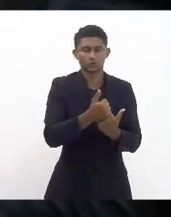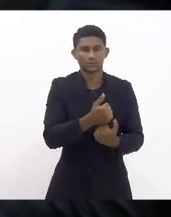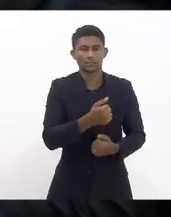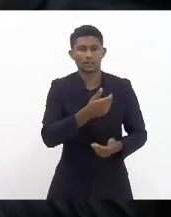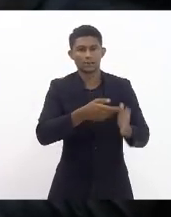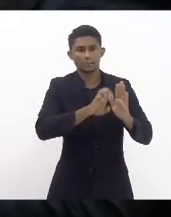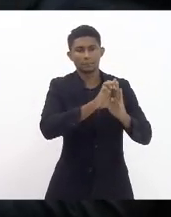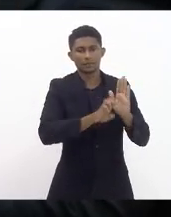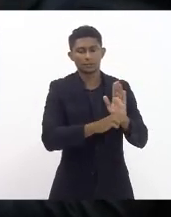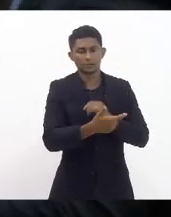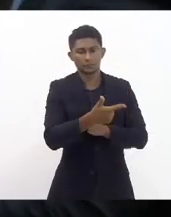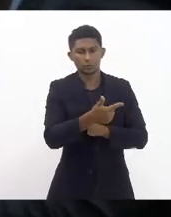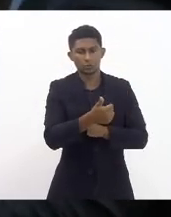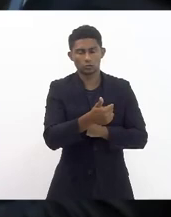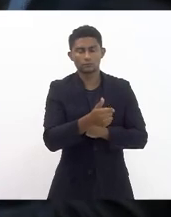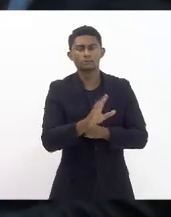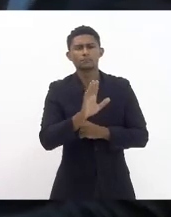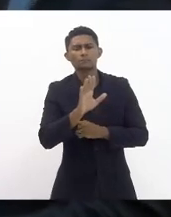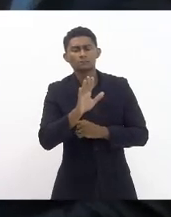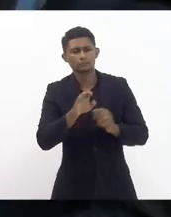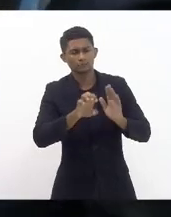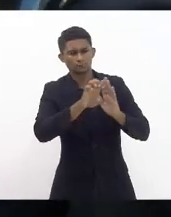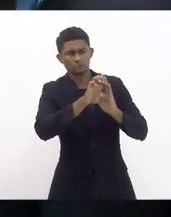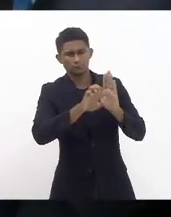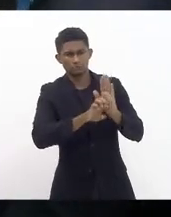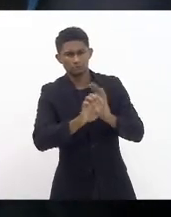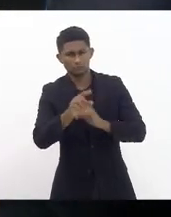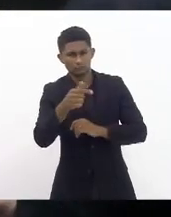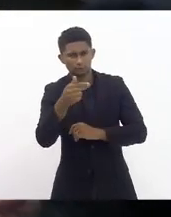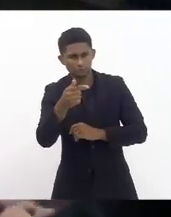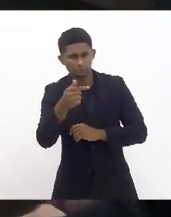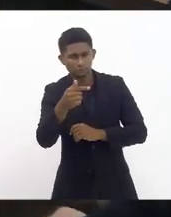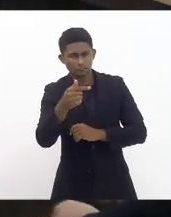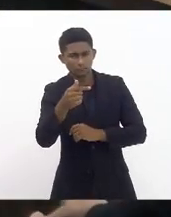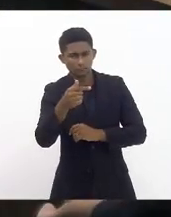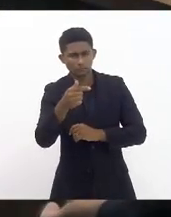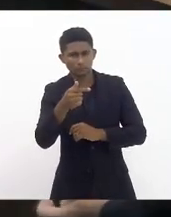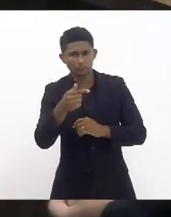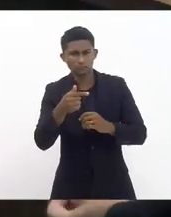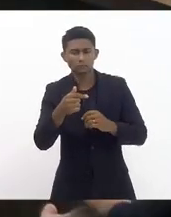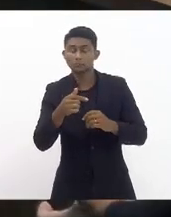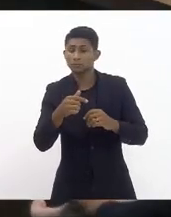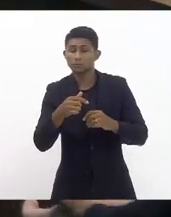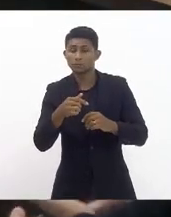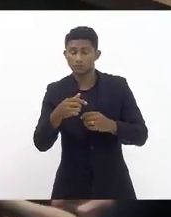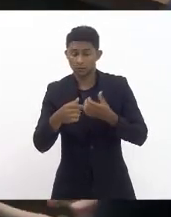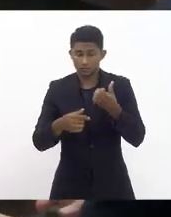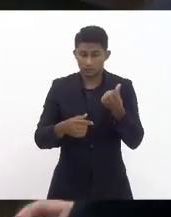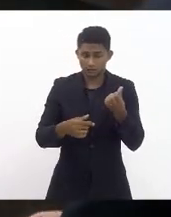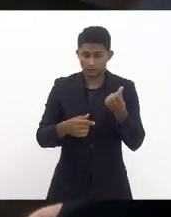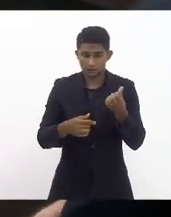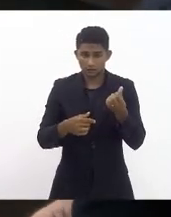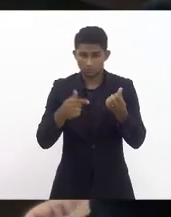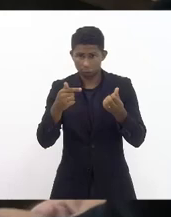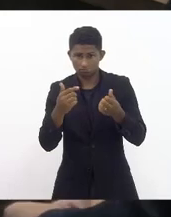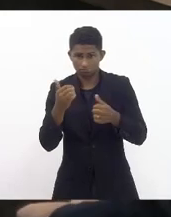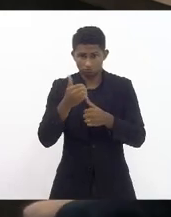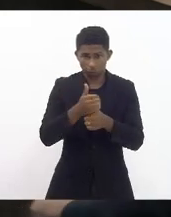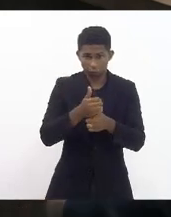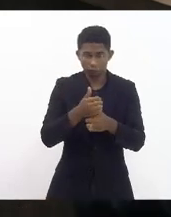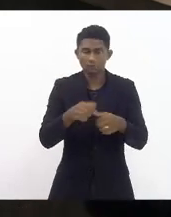12. Prejudicadas as emendas 7 pela emenda 6. Emenda